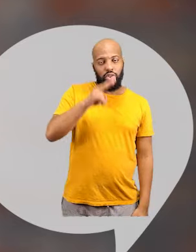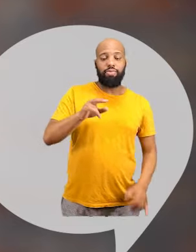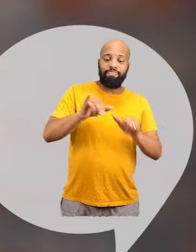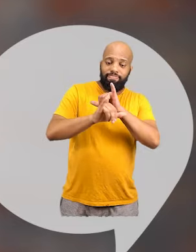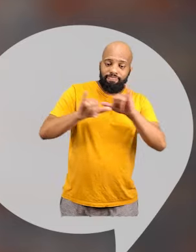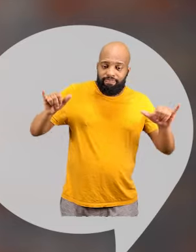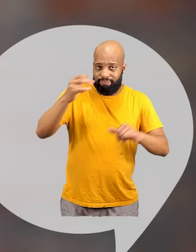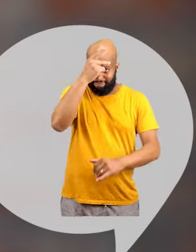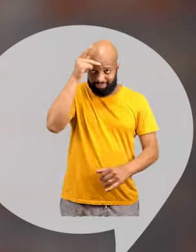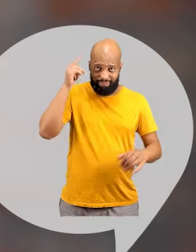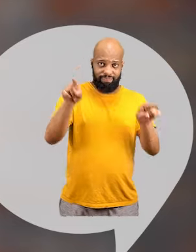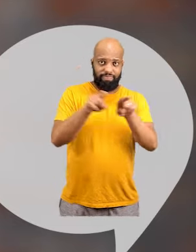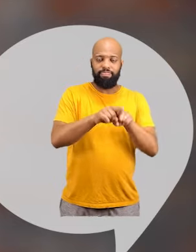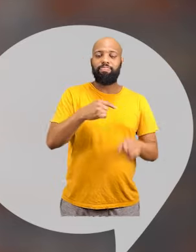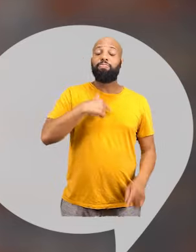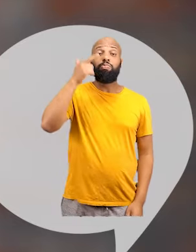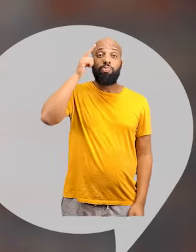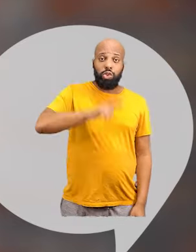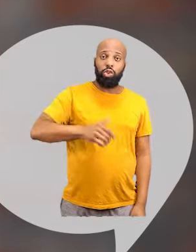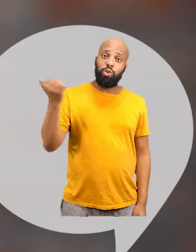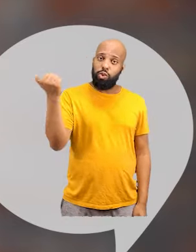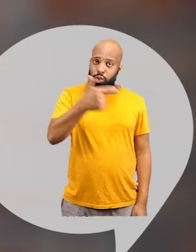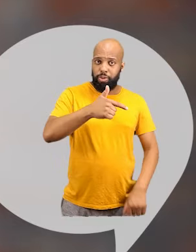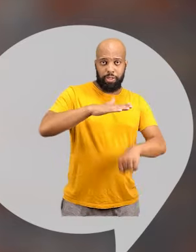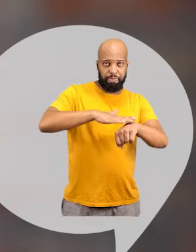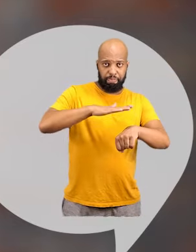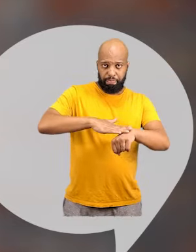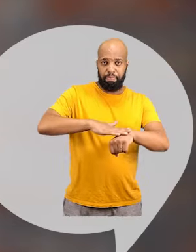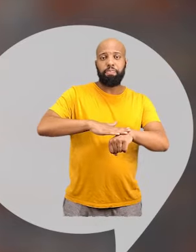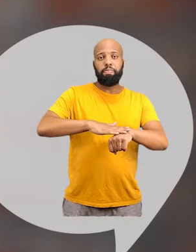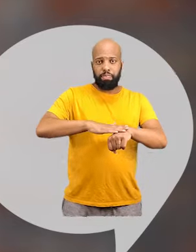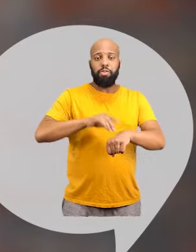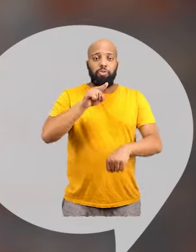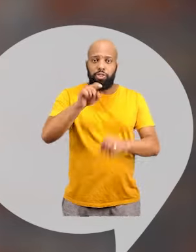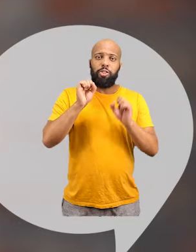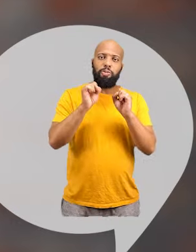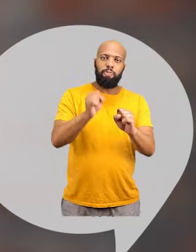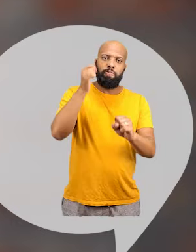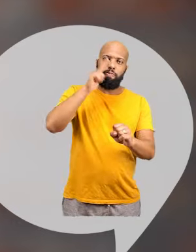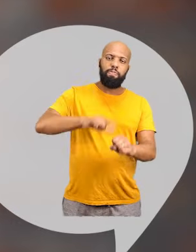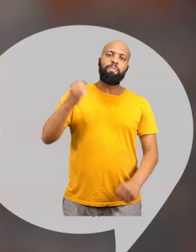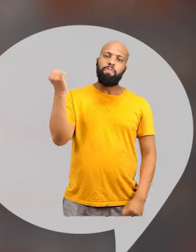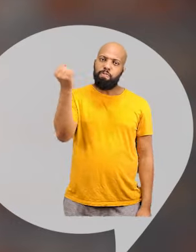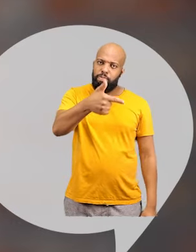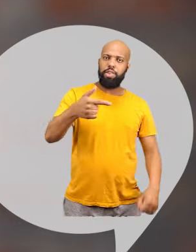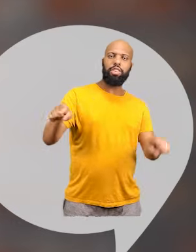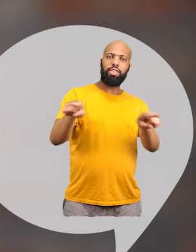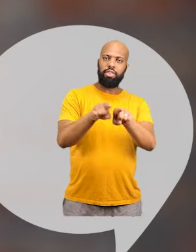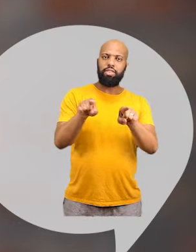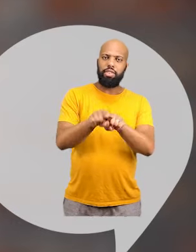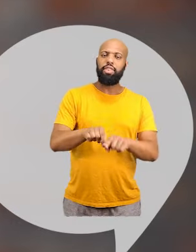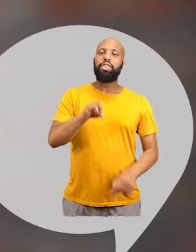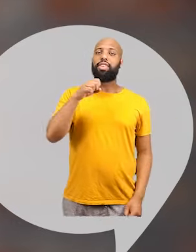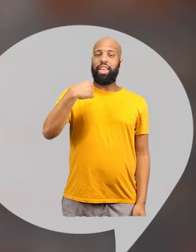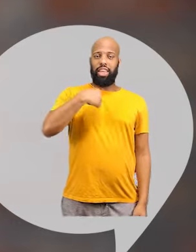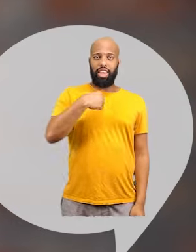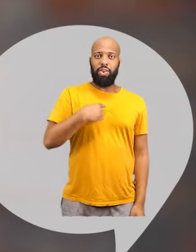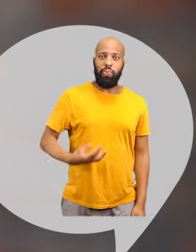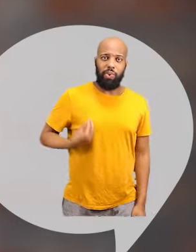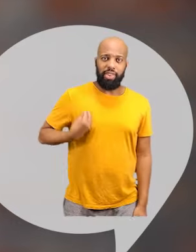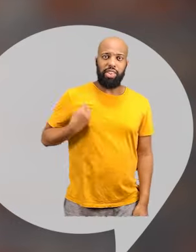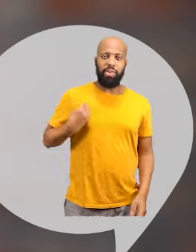pessoas que eu superei esse momento e você também pode sabe que quando eu tava